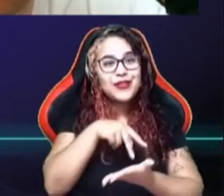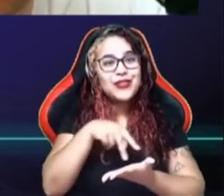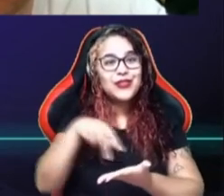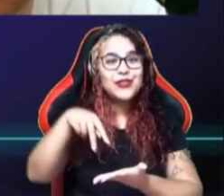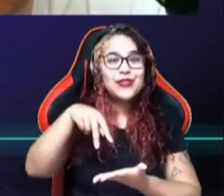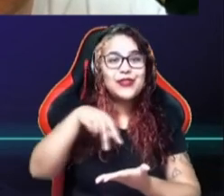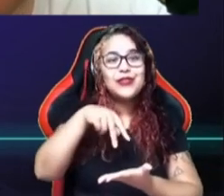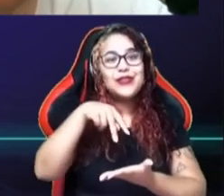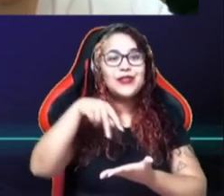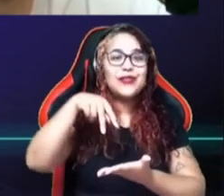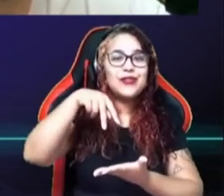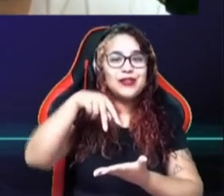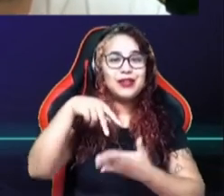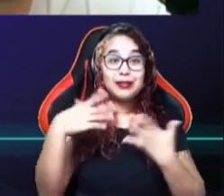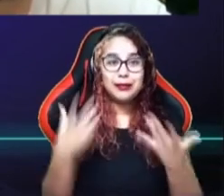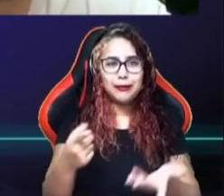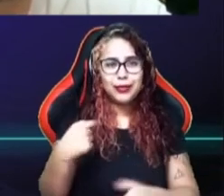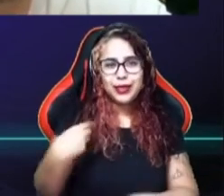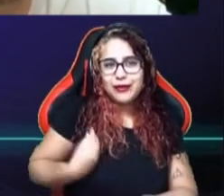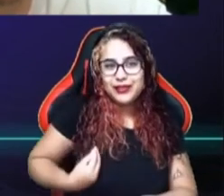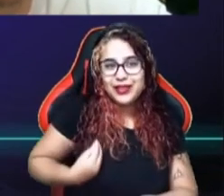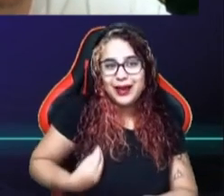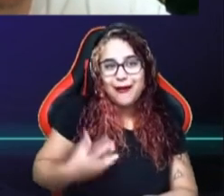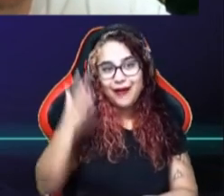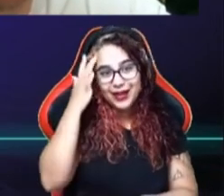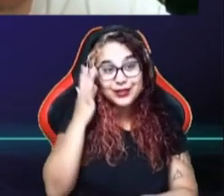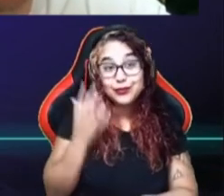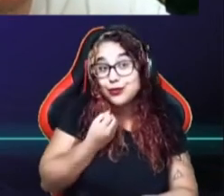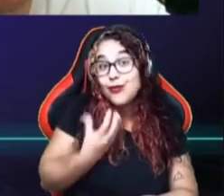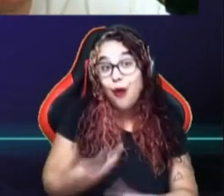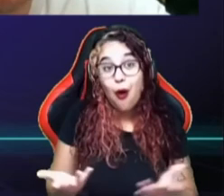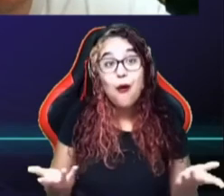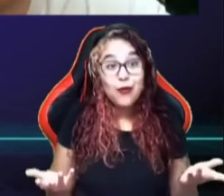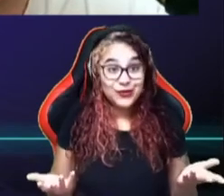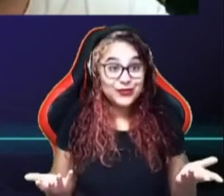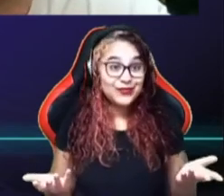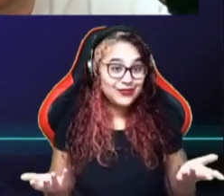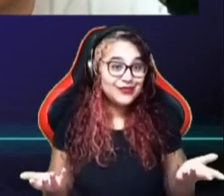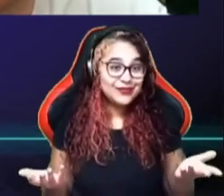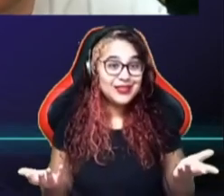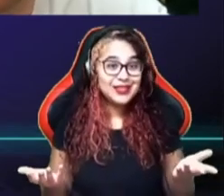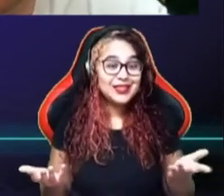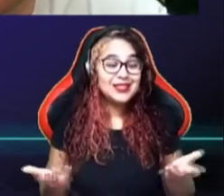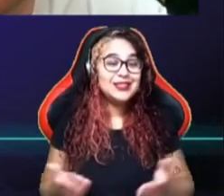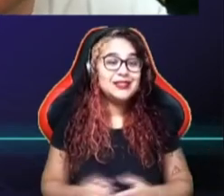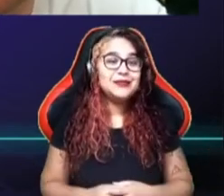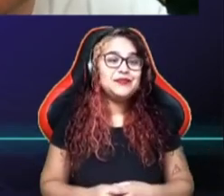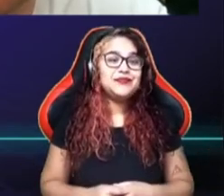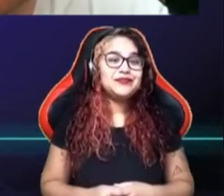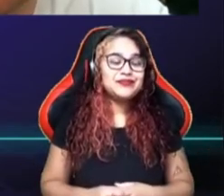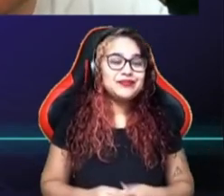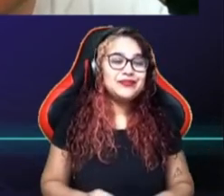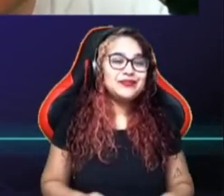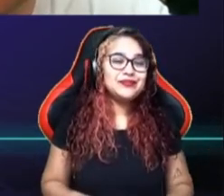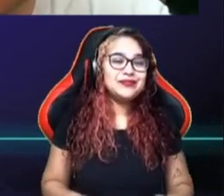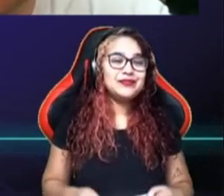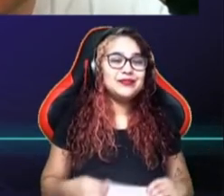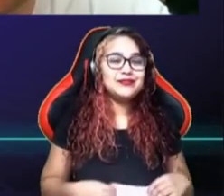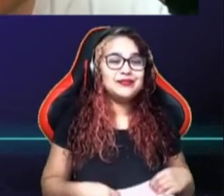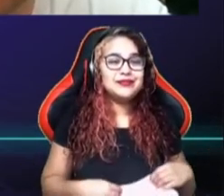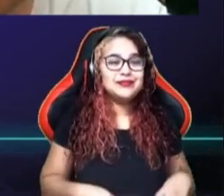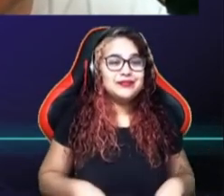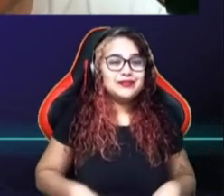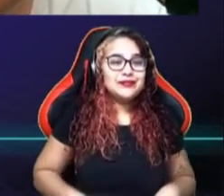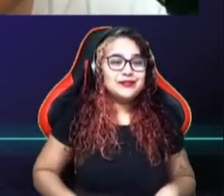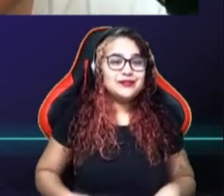experiência, esse perfume deve ser muito bom. Então, isso é meio que um case aí de como é que a gente trouxe